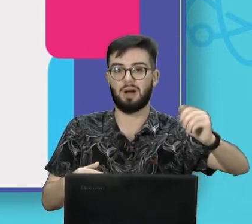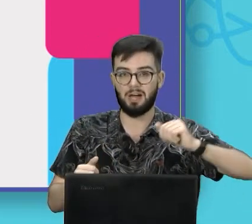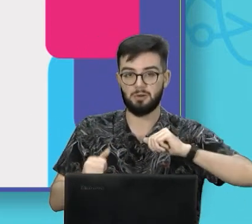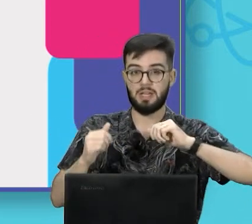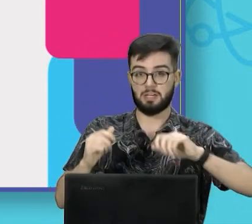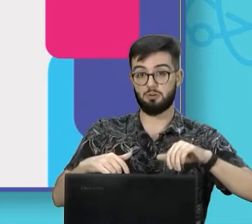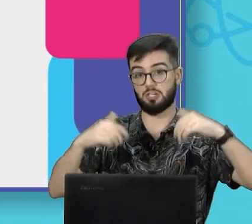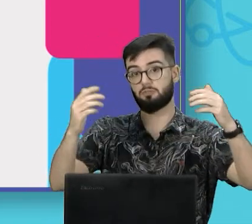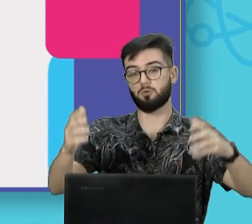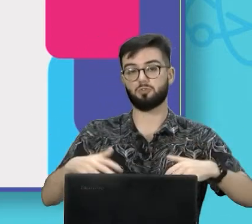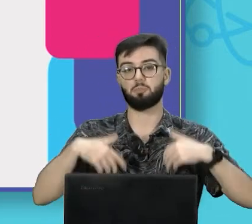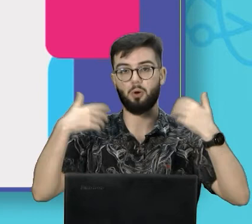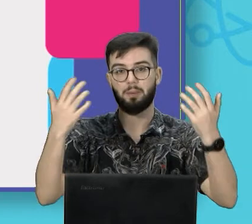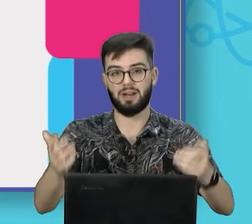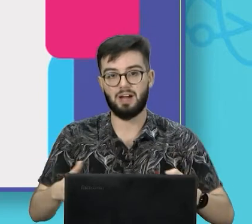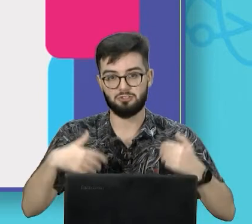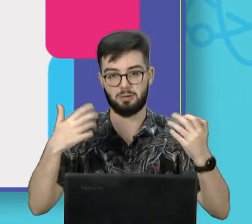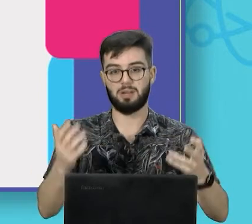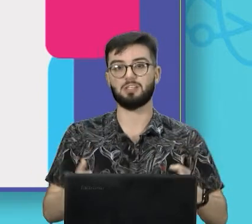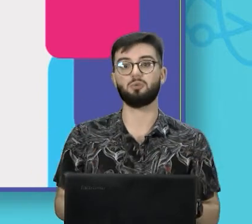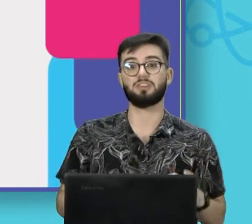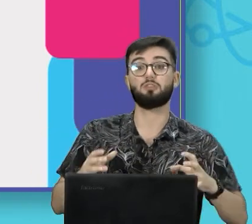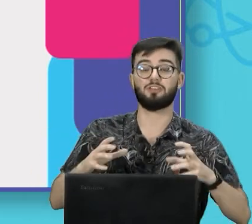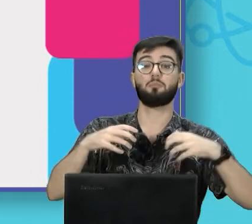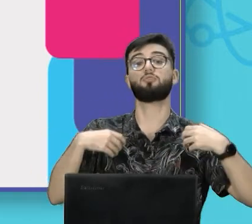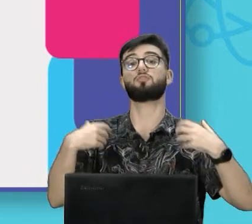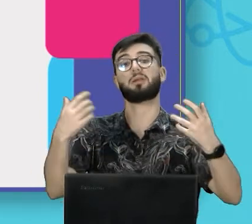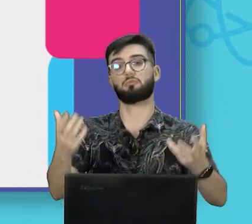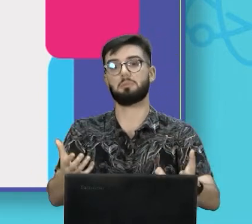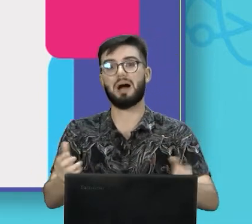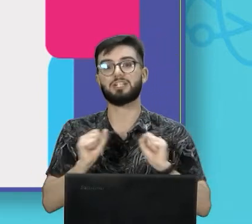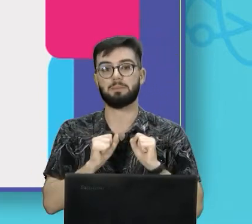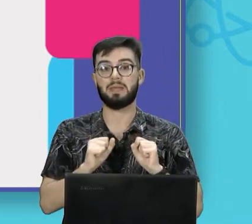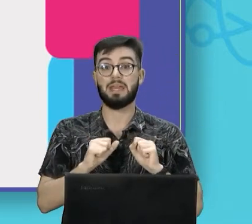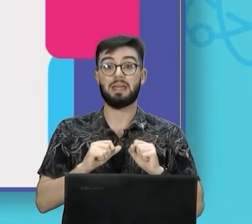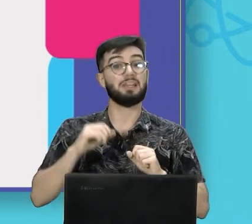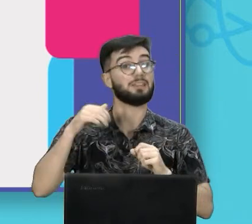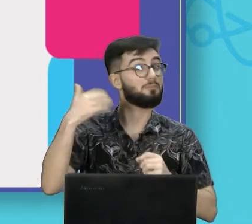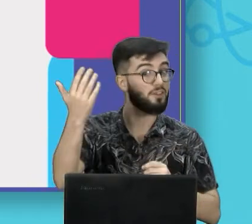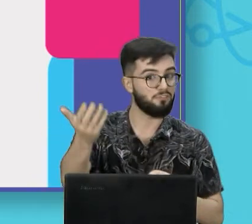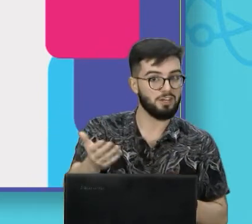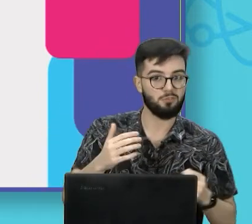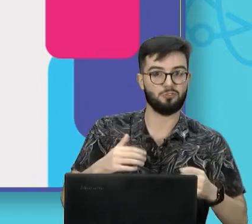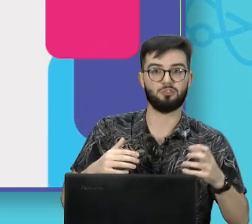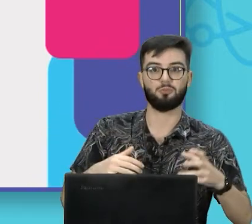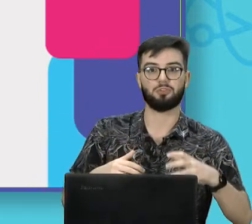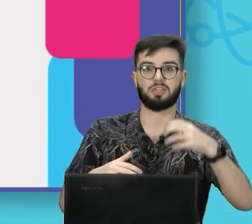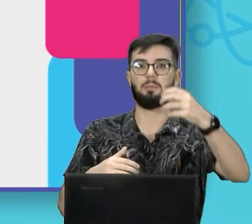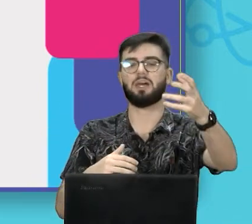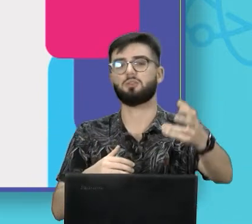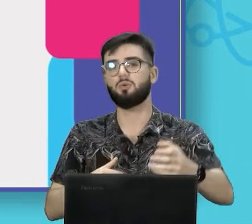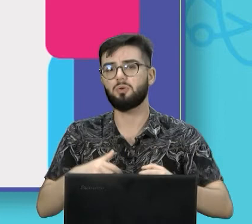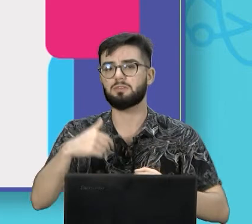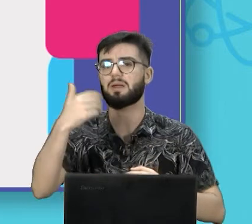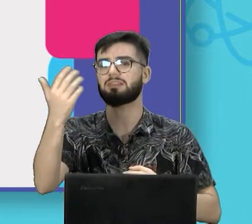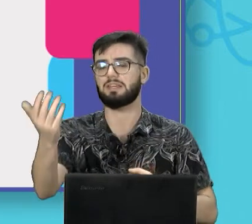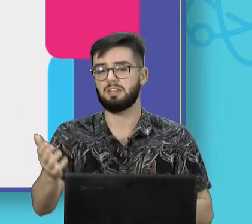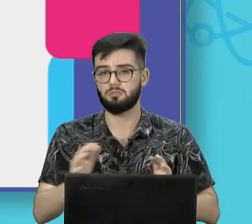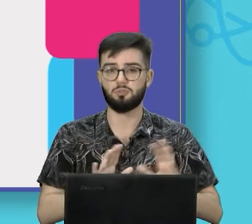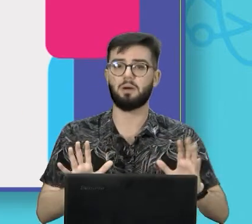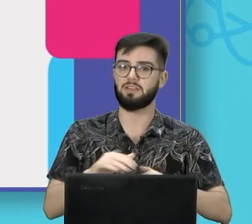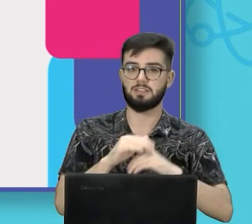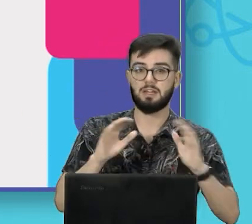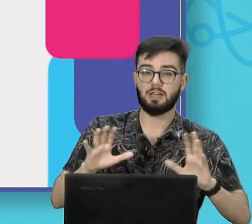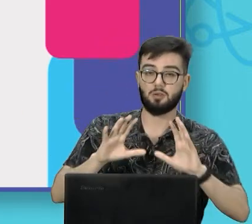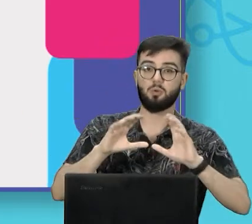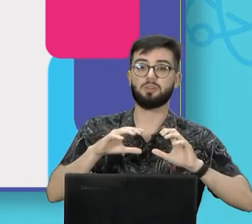Vasco né no São Januário quero está de ser construído por Operários trabalhadores ele usava muito isso para sua imagem ele sempre referido o seu discurso a trabalhadores